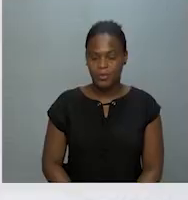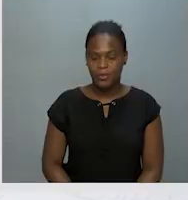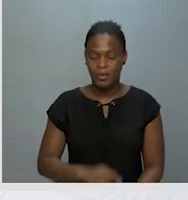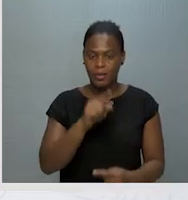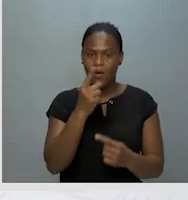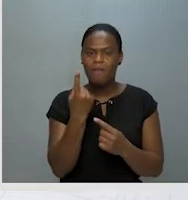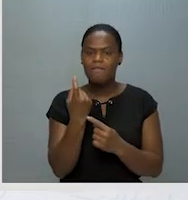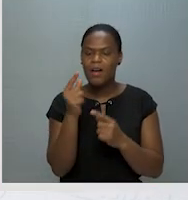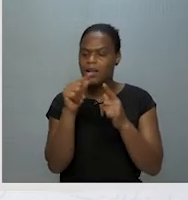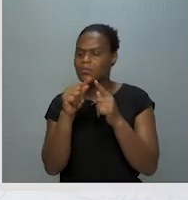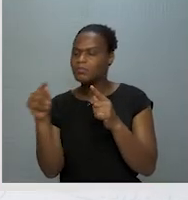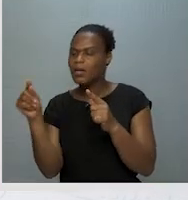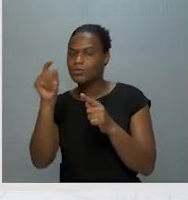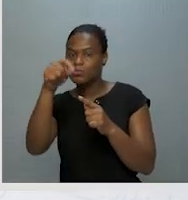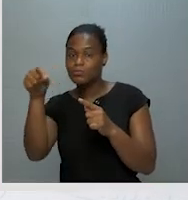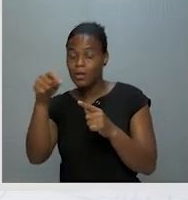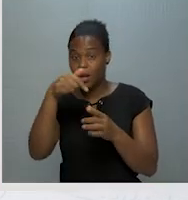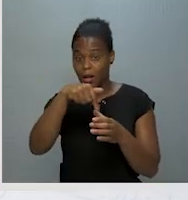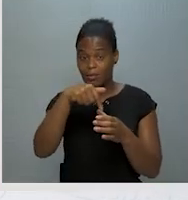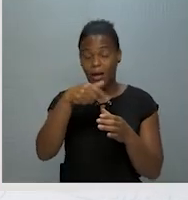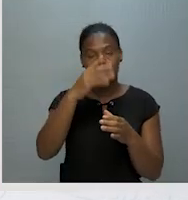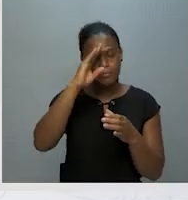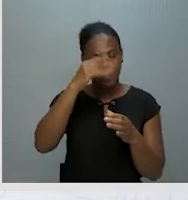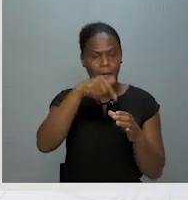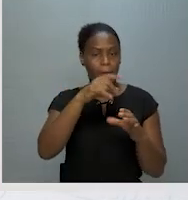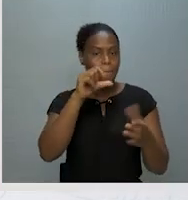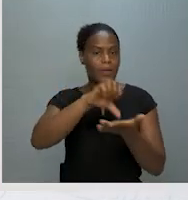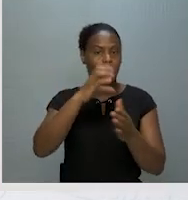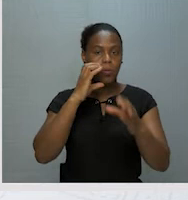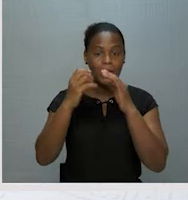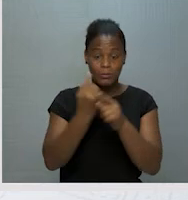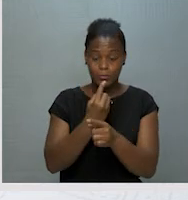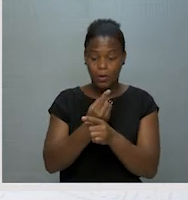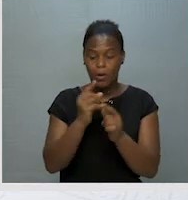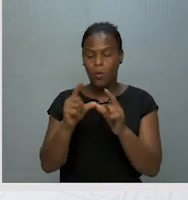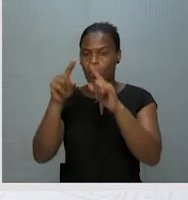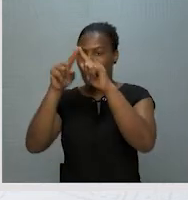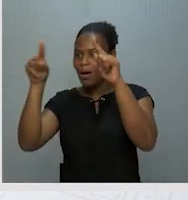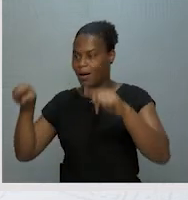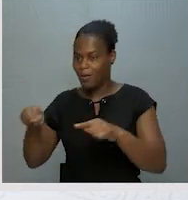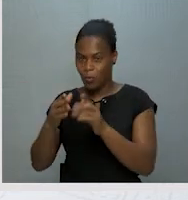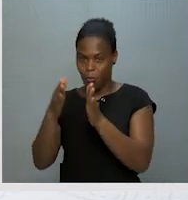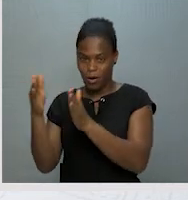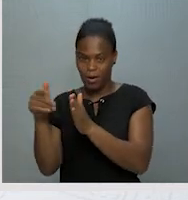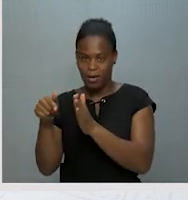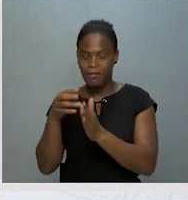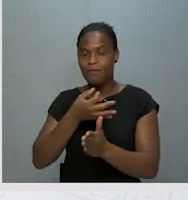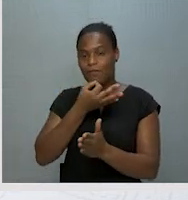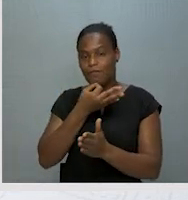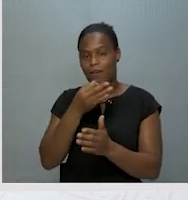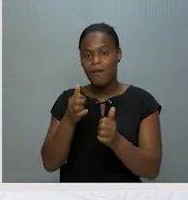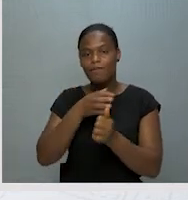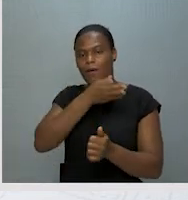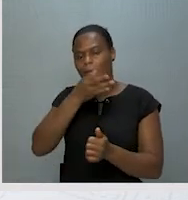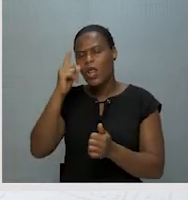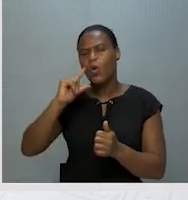Completem os espaços tendo em conta os meios de comunicação que estão no quadro ao lado. Falar com um